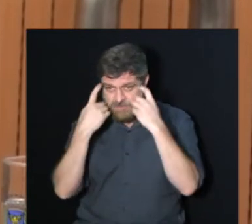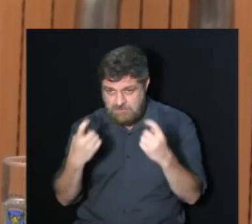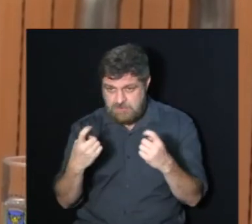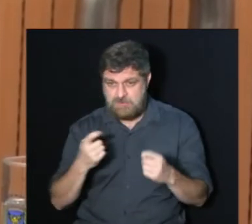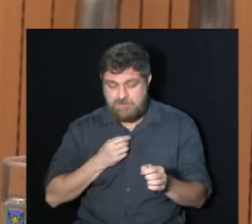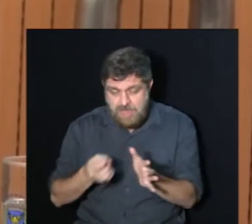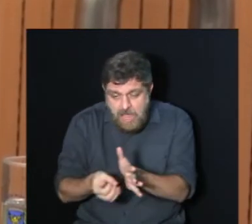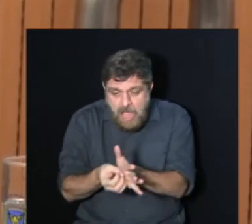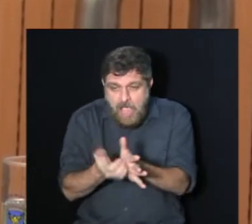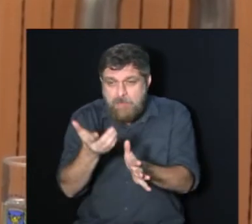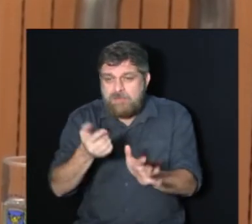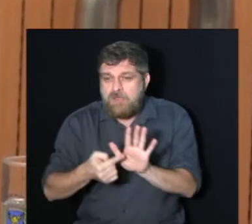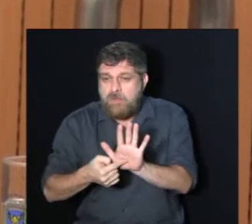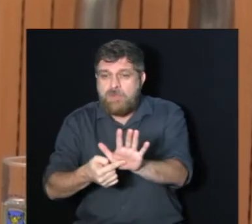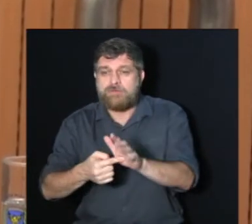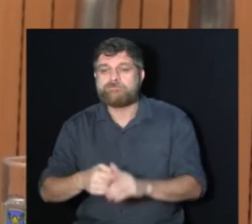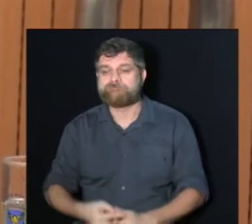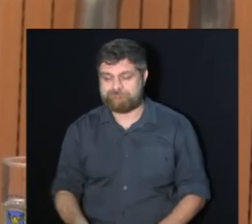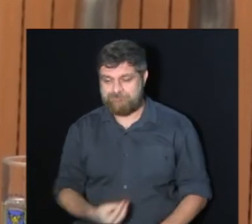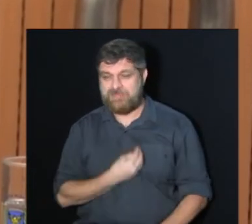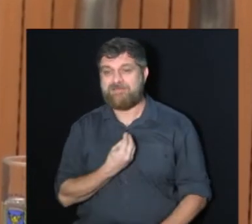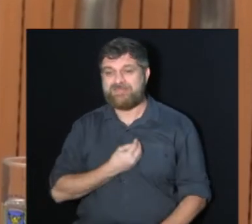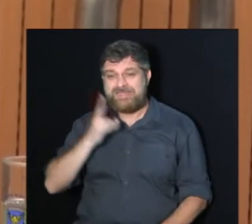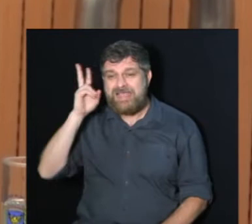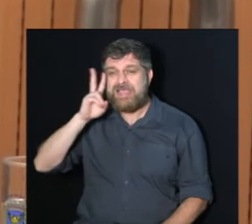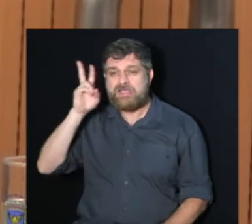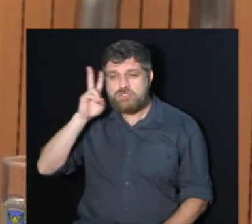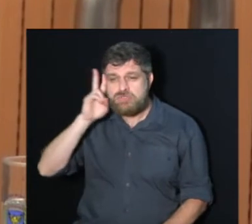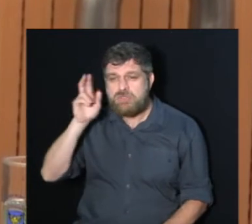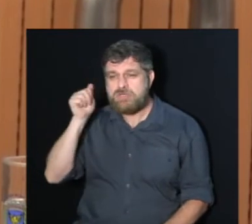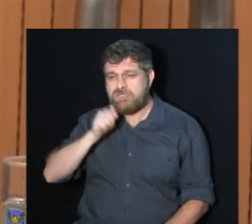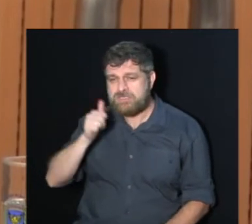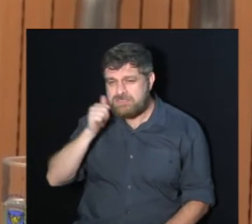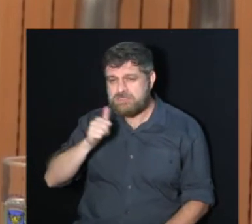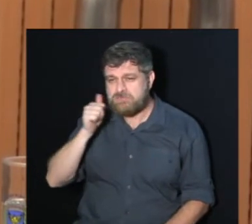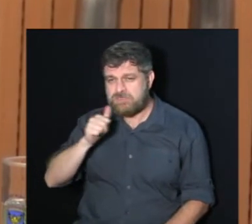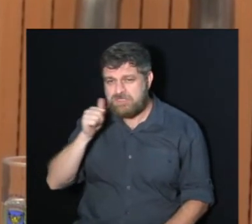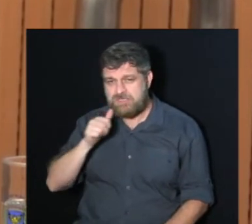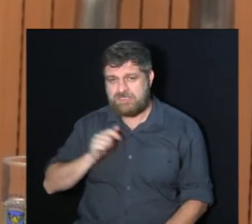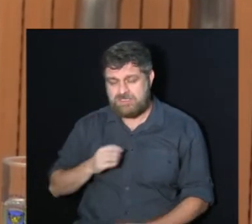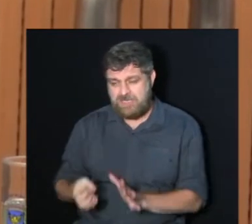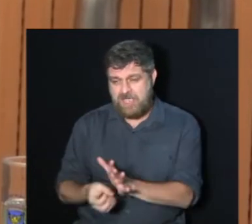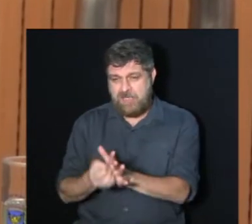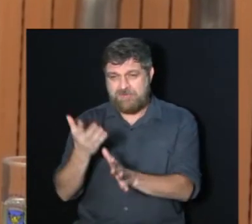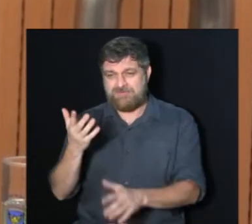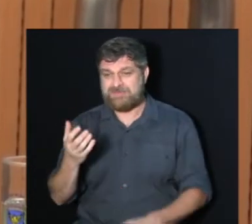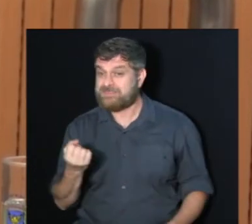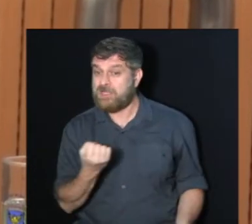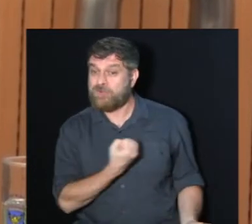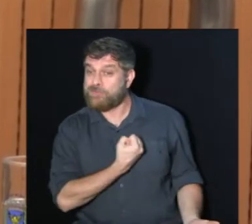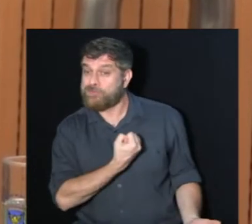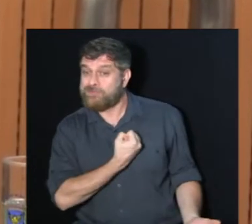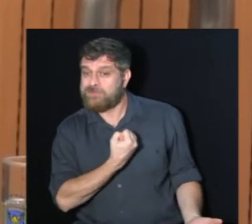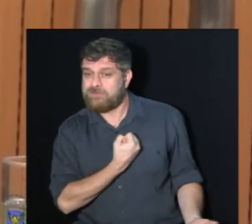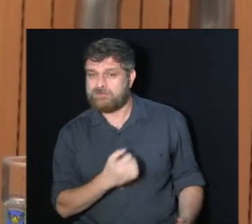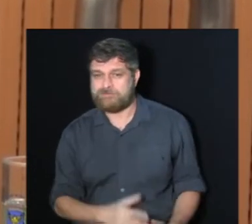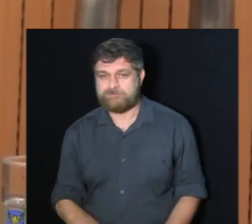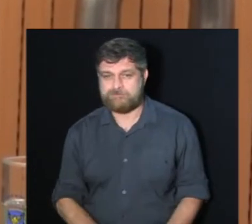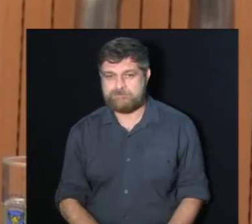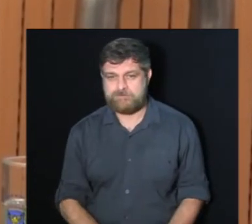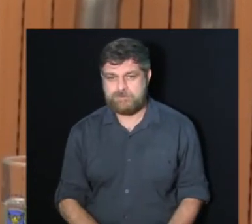vezes, apresenta a história de vida dessas mulheres, que muitas vezes são números, né? Então,